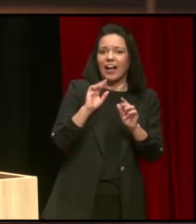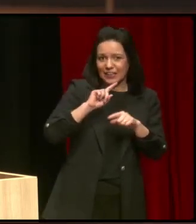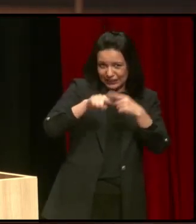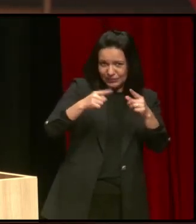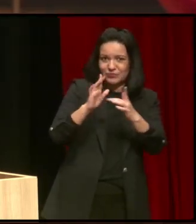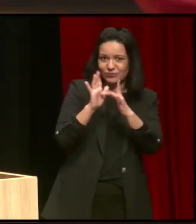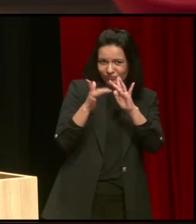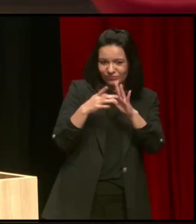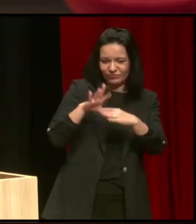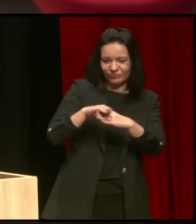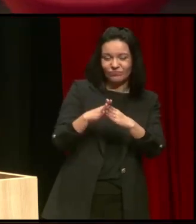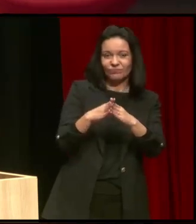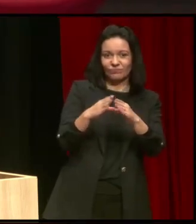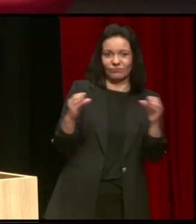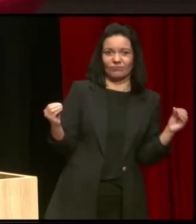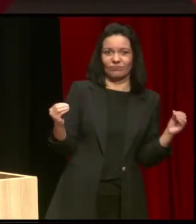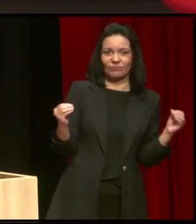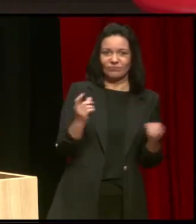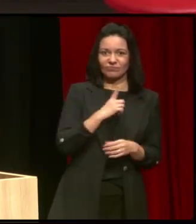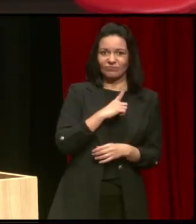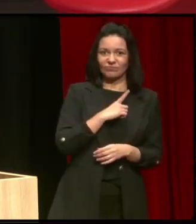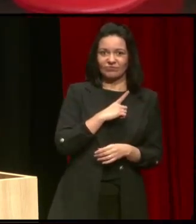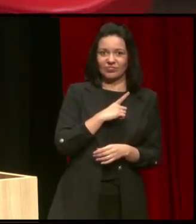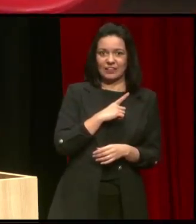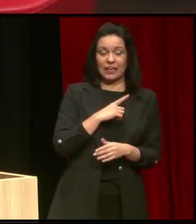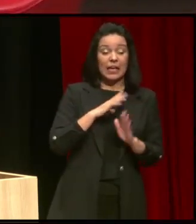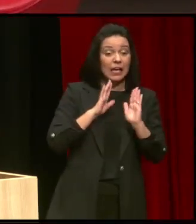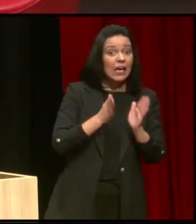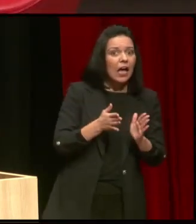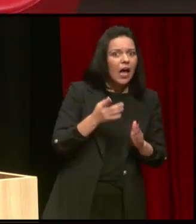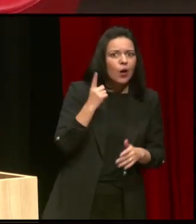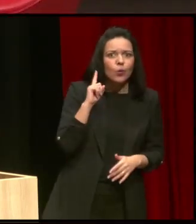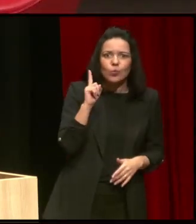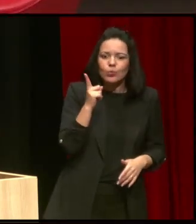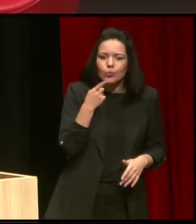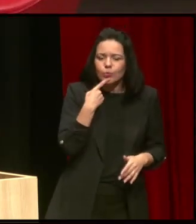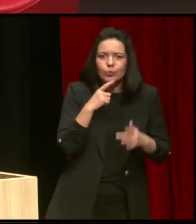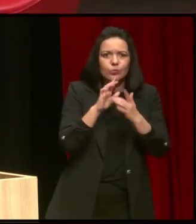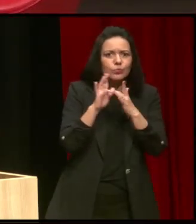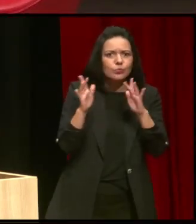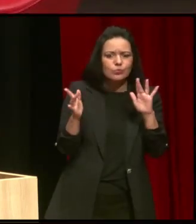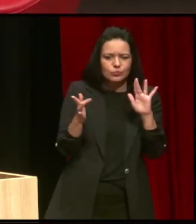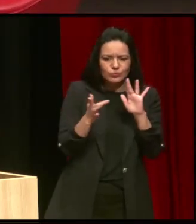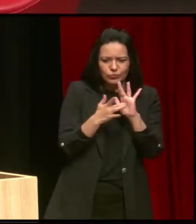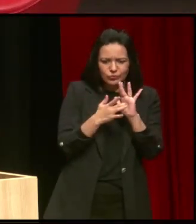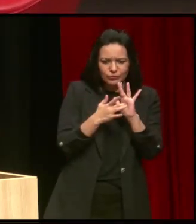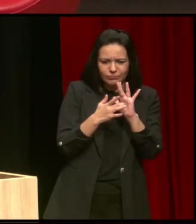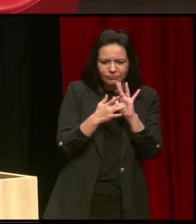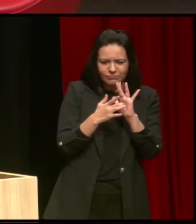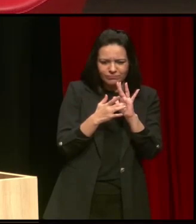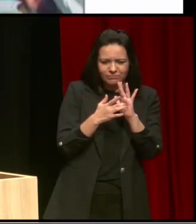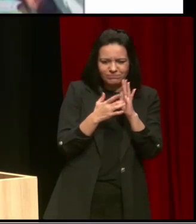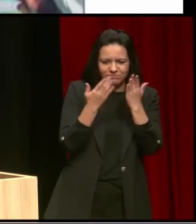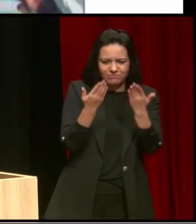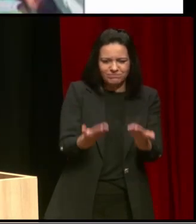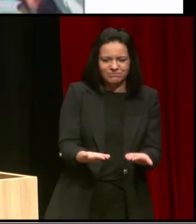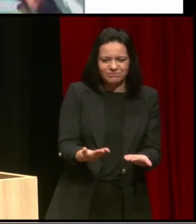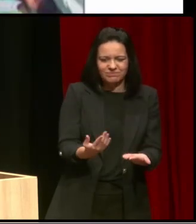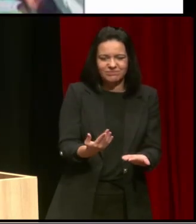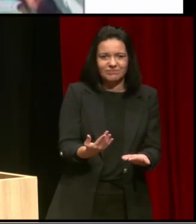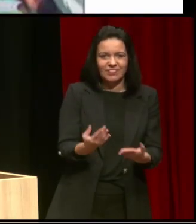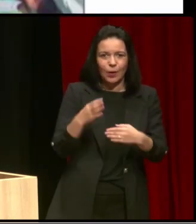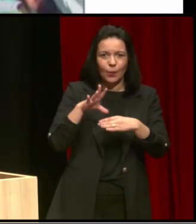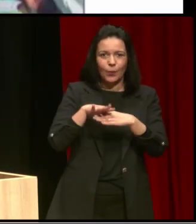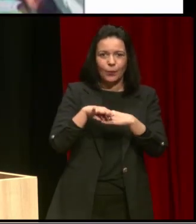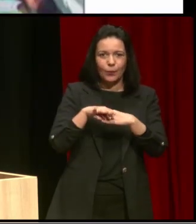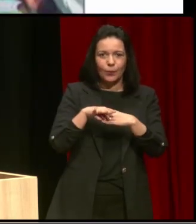depois. Mas no final, quando Jesus curou esse surdo, o Marcos fala assim, olha, o